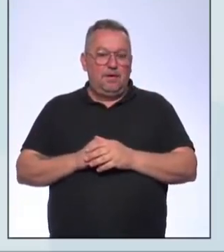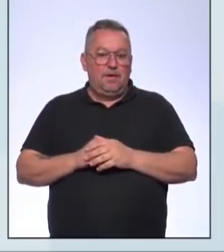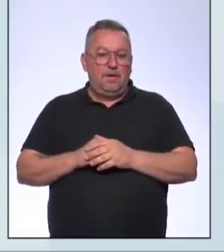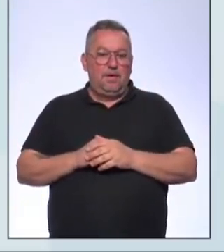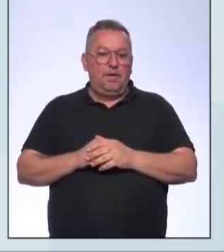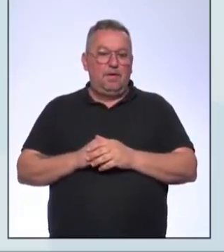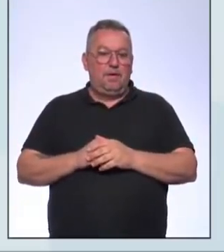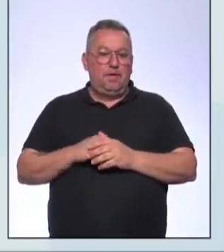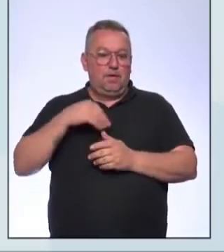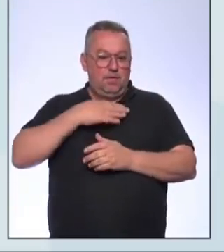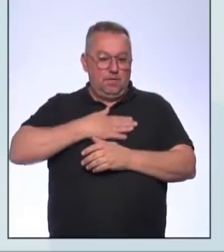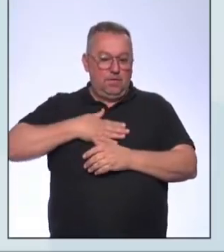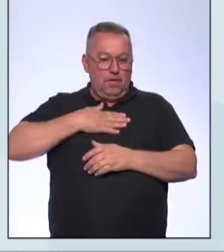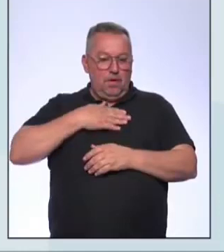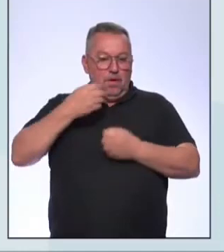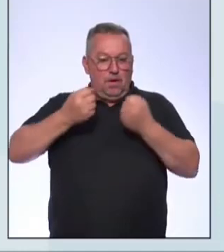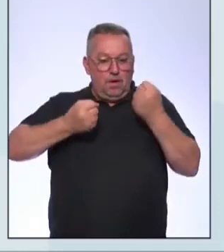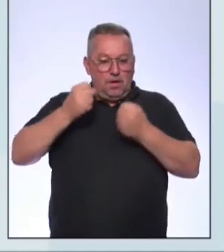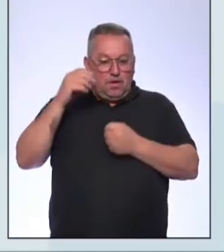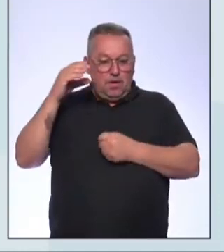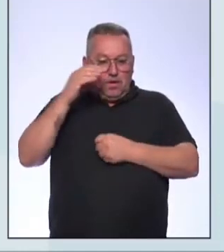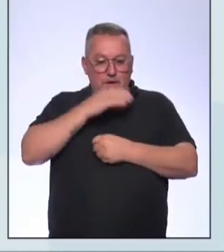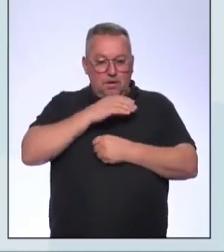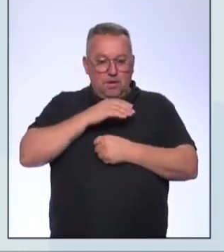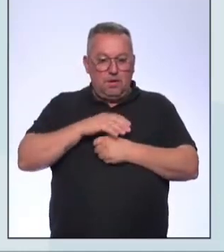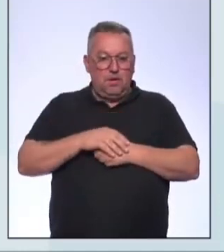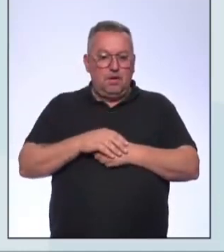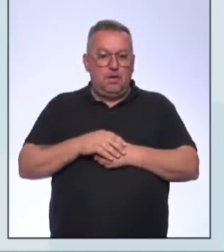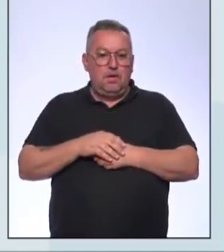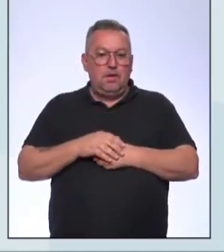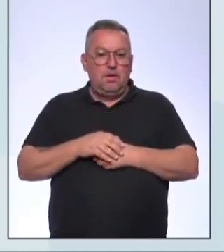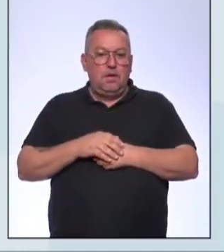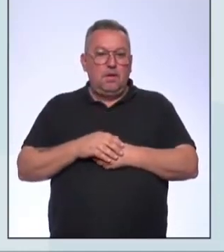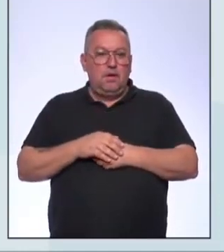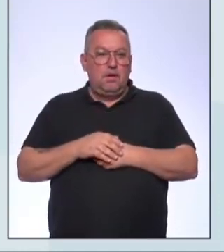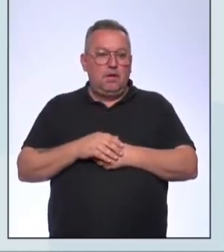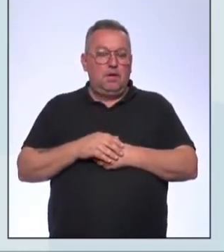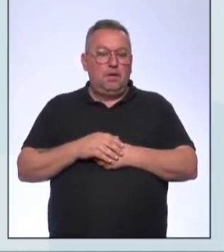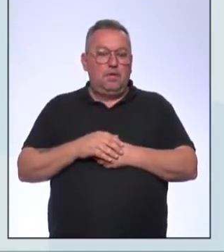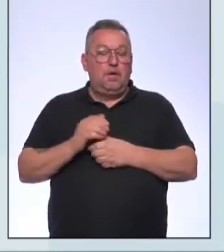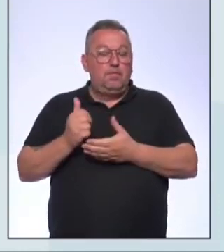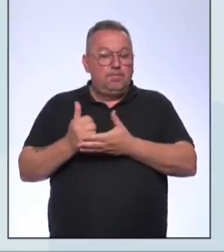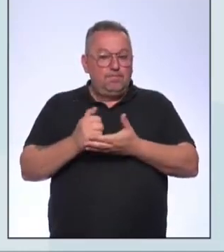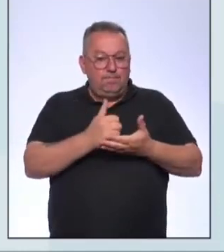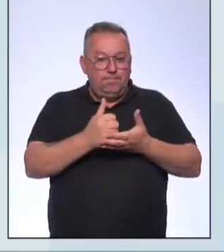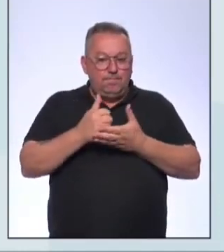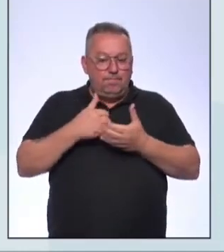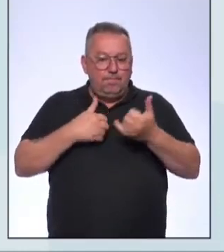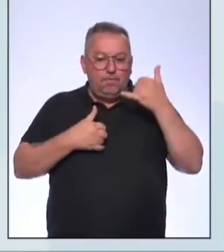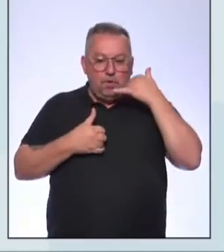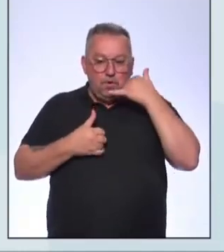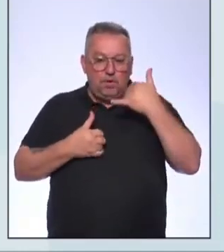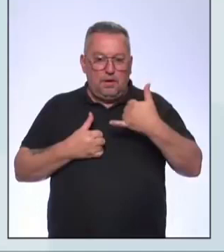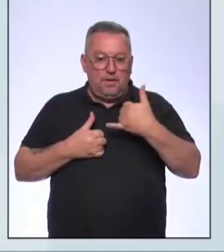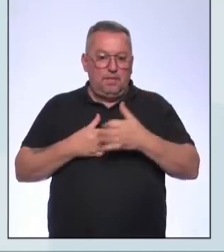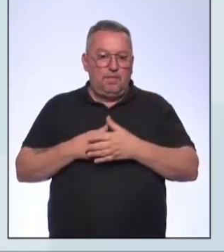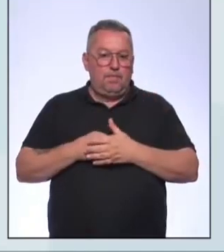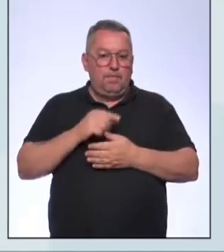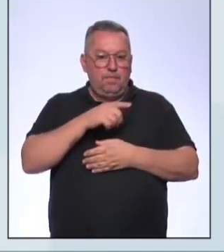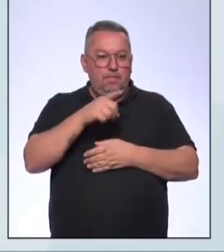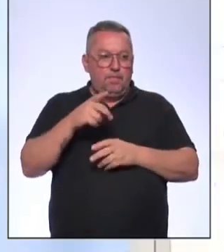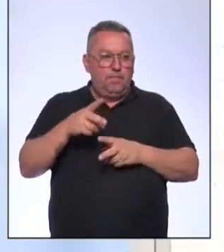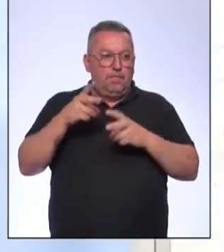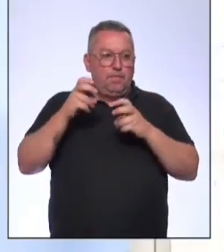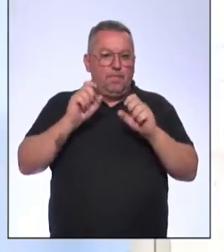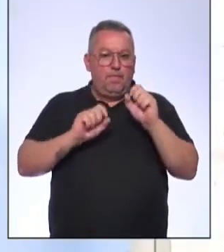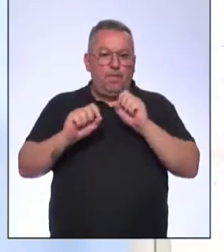fast cars. Eu gosto de carros rápidos. And to play with my smartphone. E jogar com o meu smartphone. Então, vocês podem